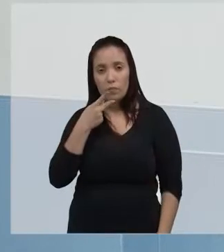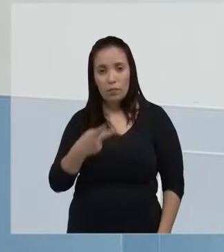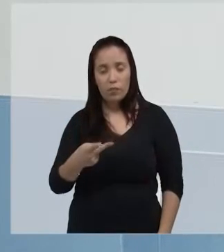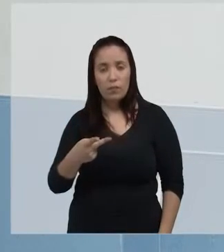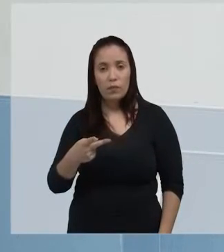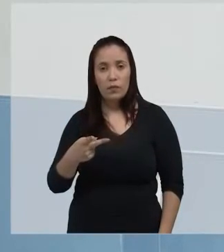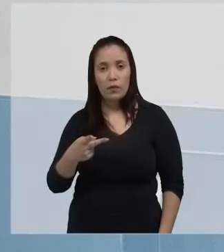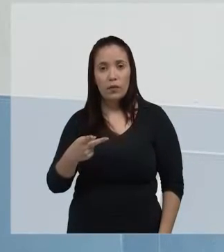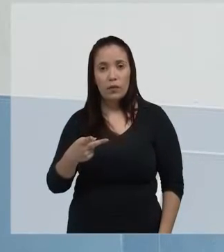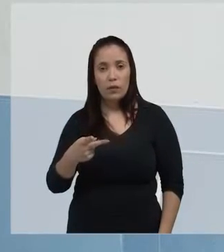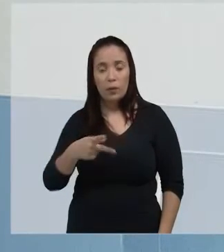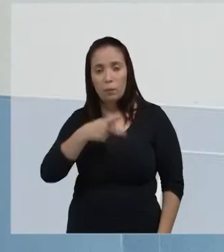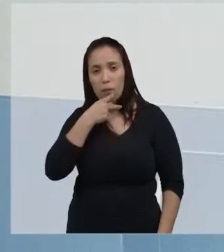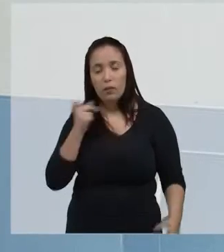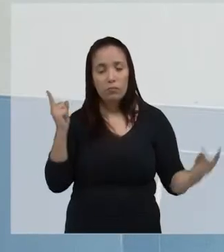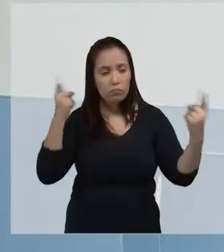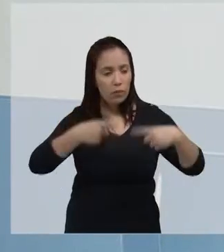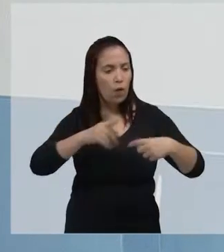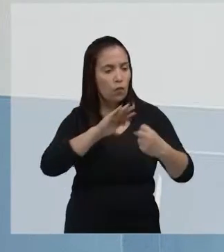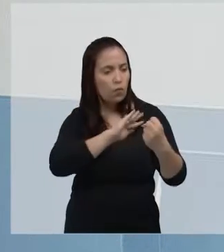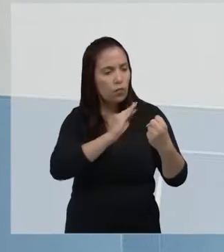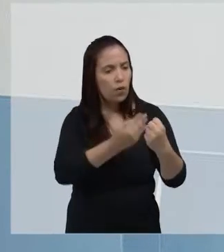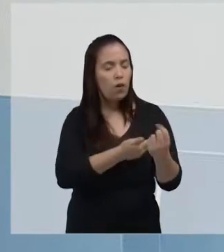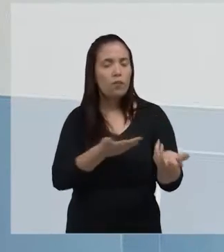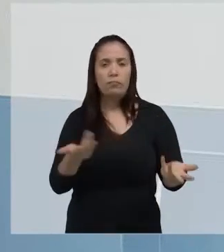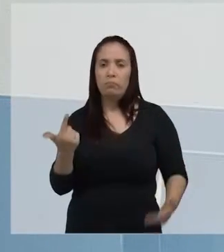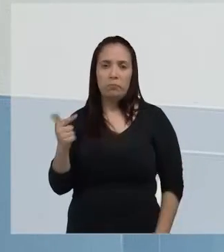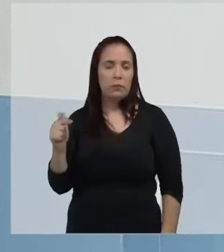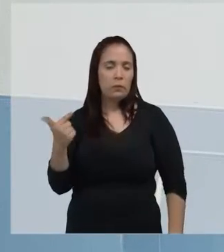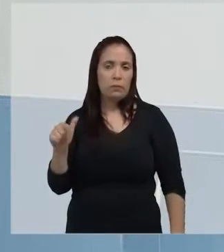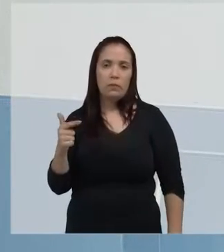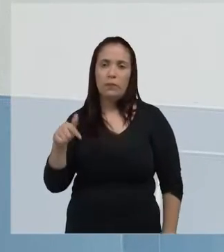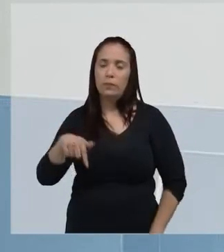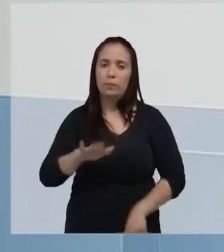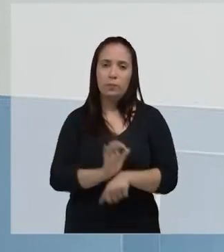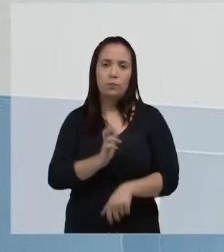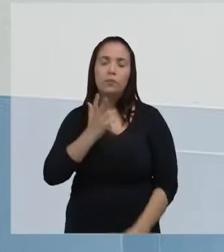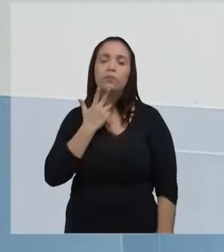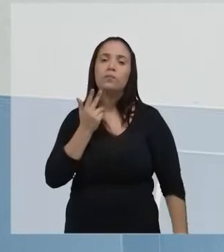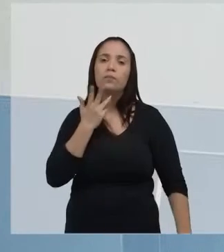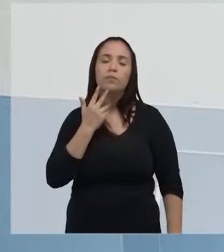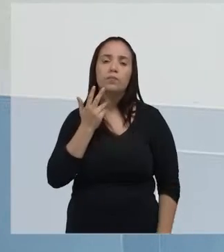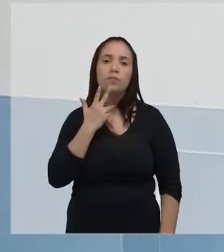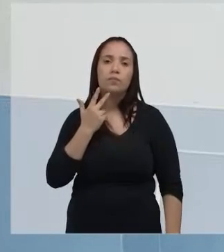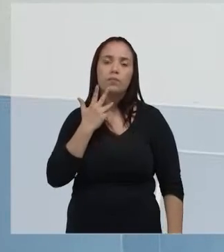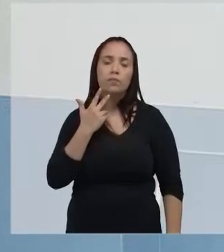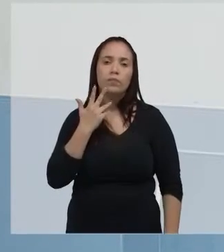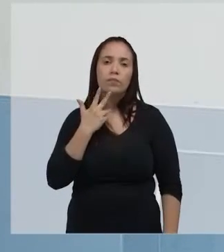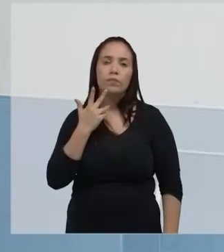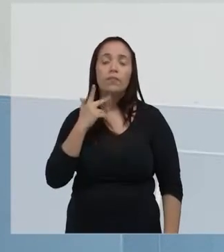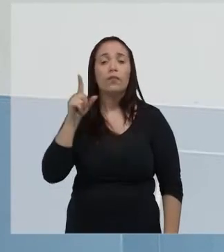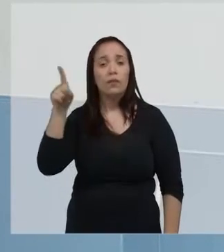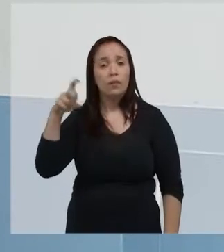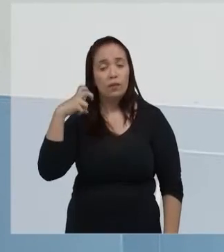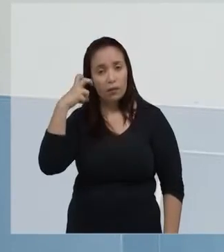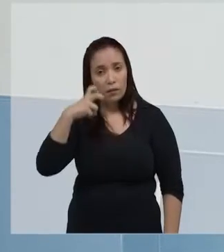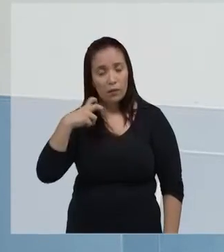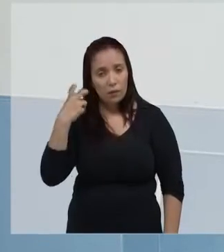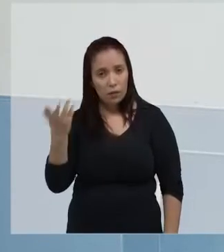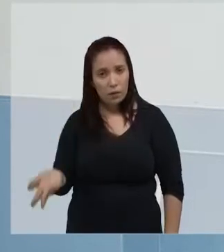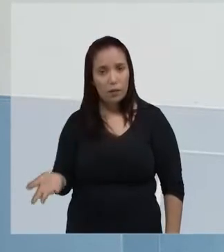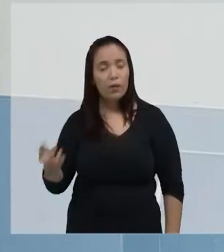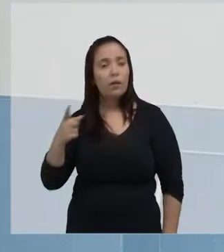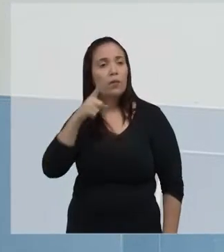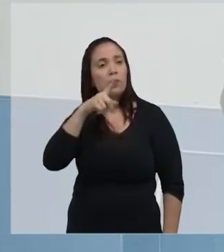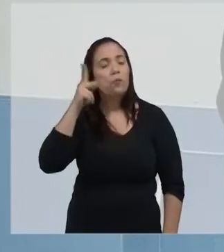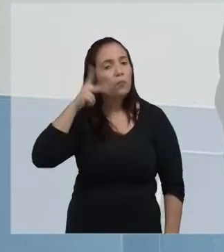dizer que ela é forte, latente, terrível. Ela não tem um projeto político. No estado do Ceará, e administrativo. Mas ela é do mesmo jeito no Rio Grande do Norte,